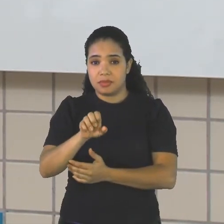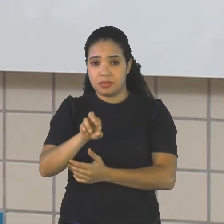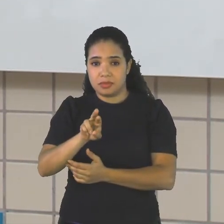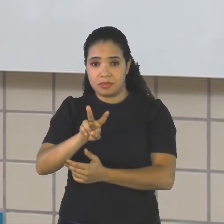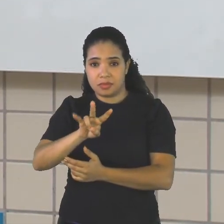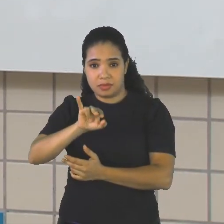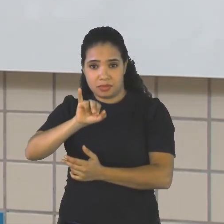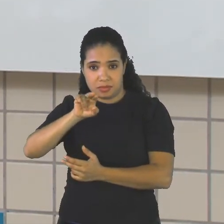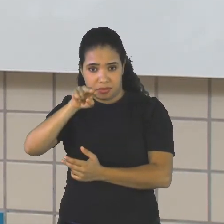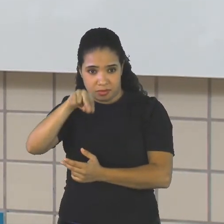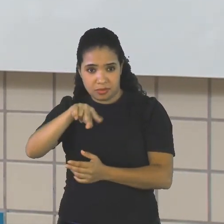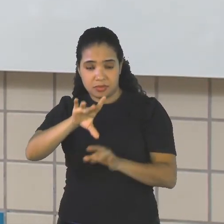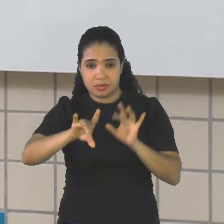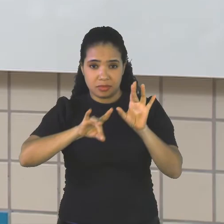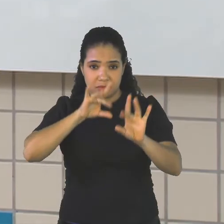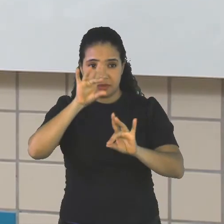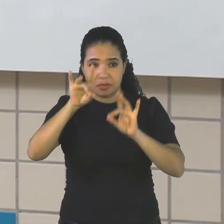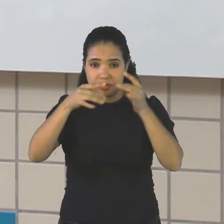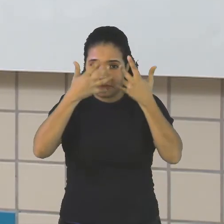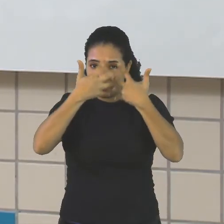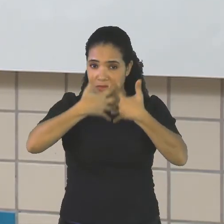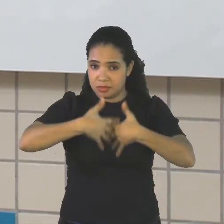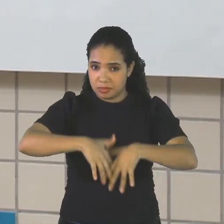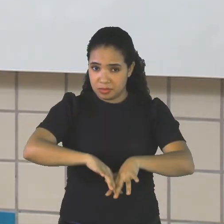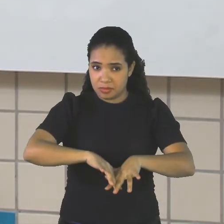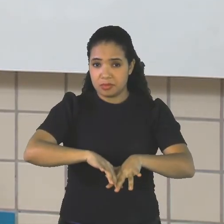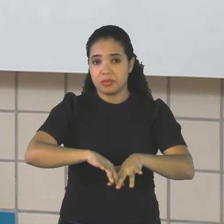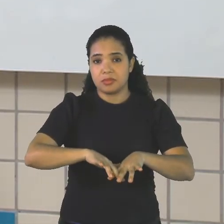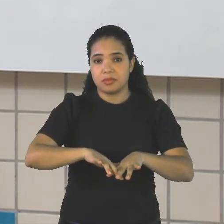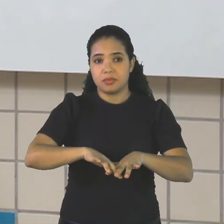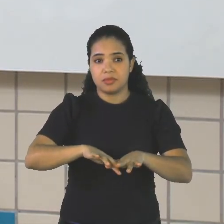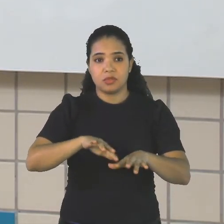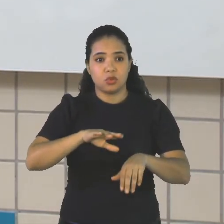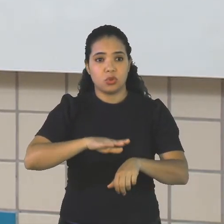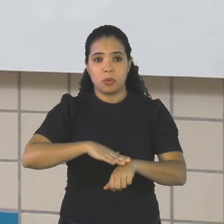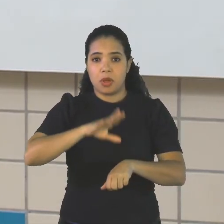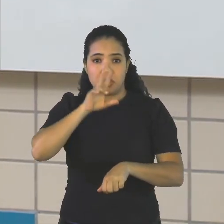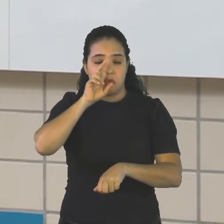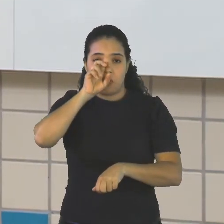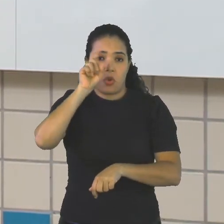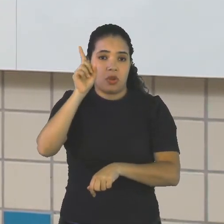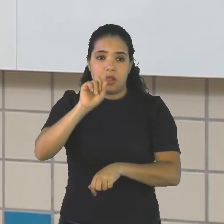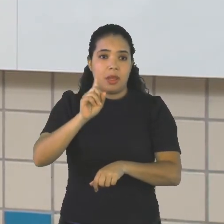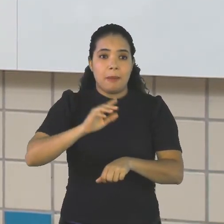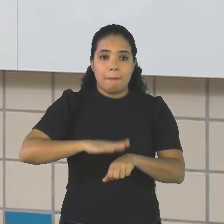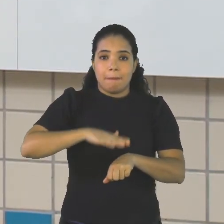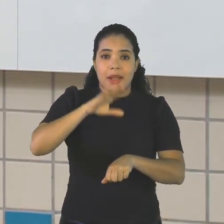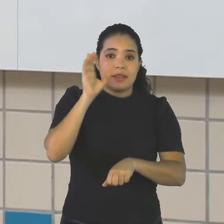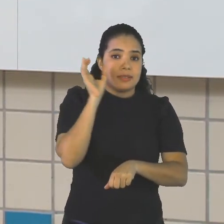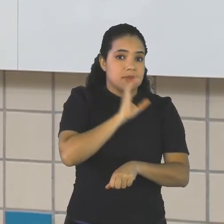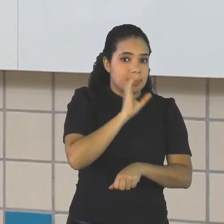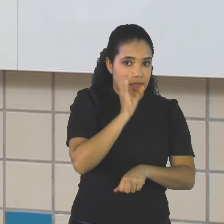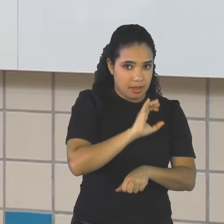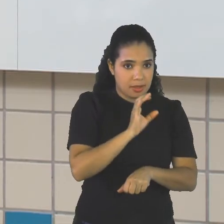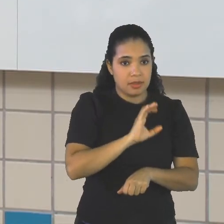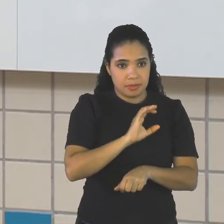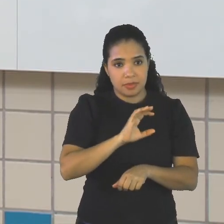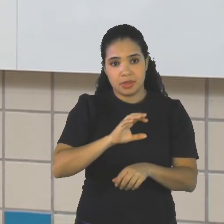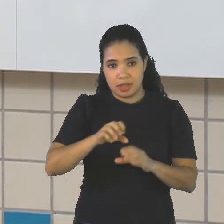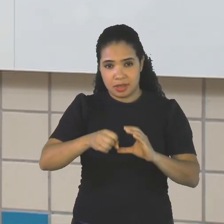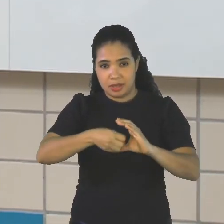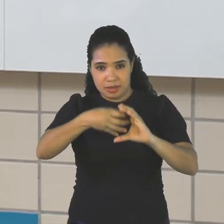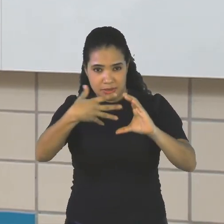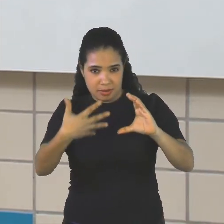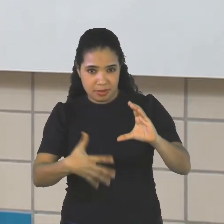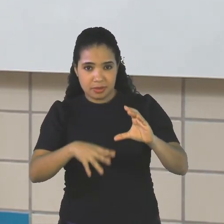seleção natural, né, que não é o mais forte, mas é o mais apto, que vai distribuindo essas características genéticas ali. A gente